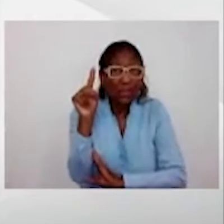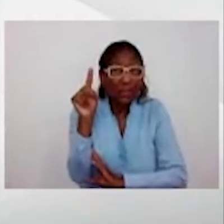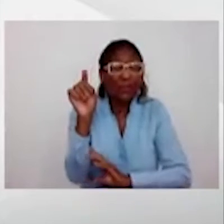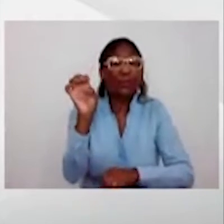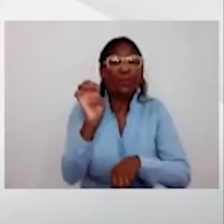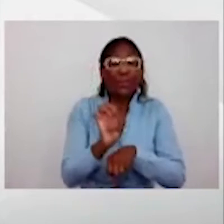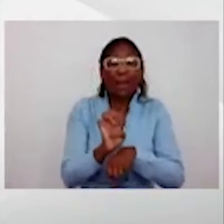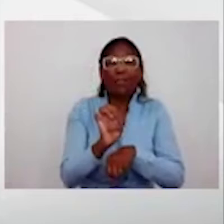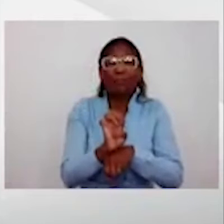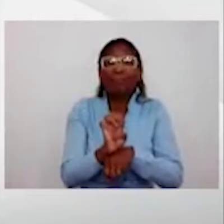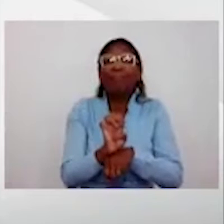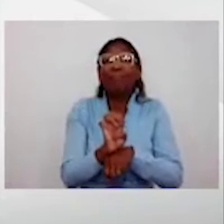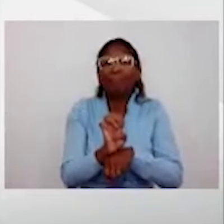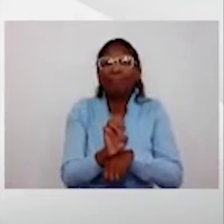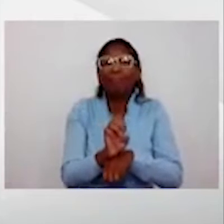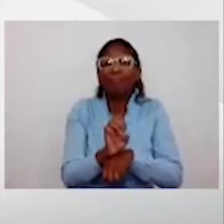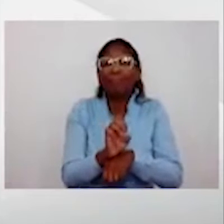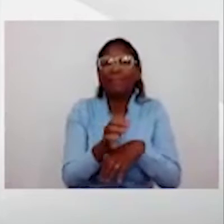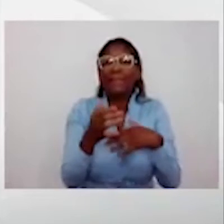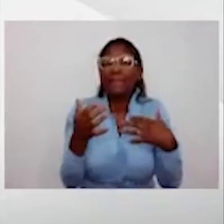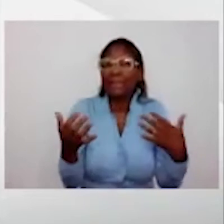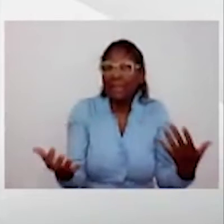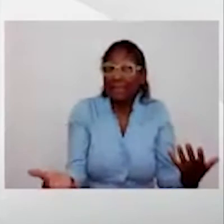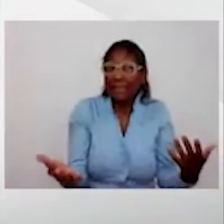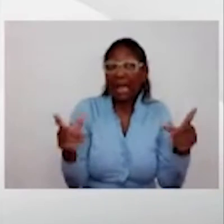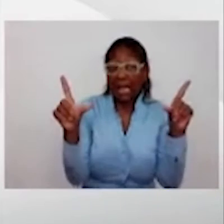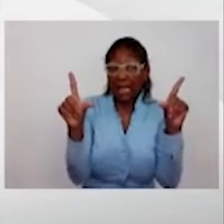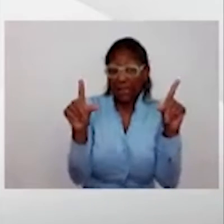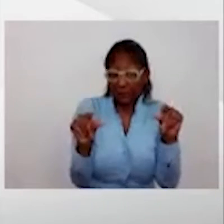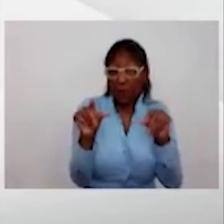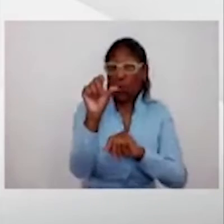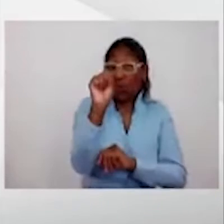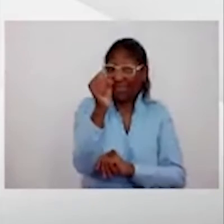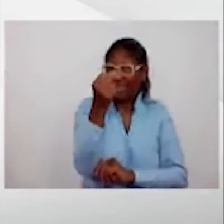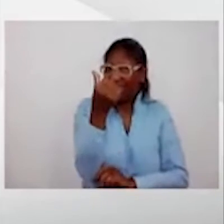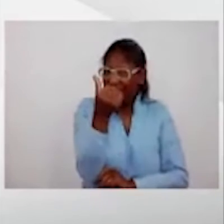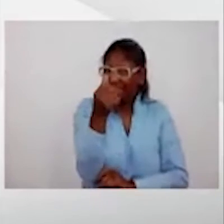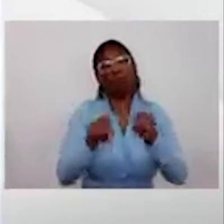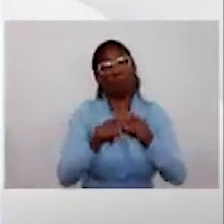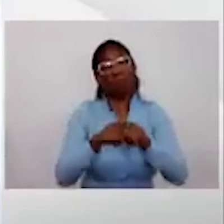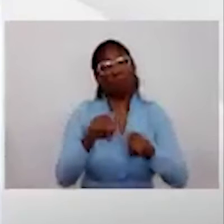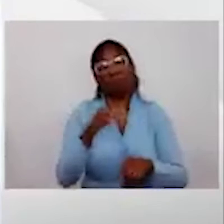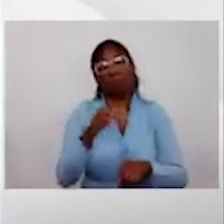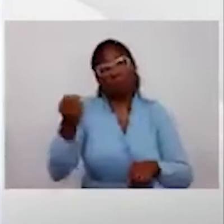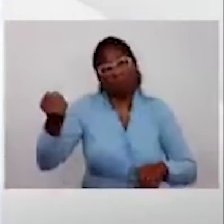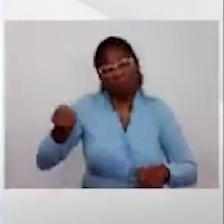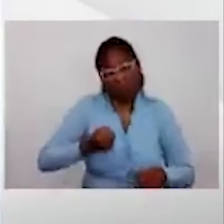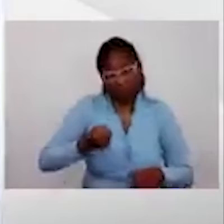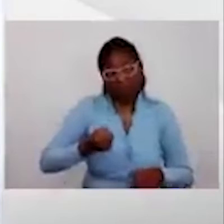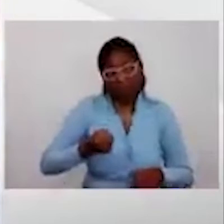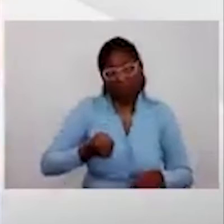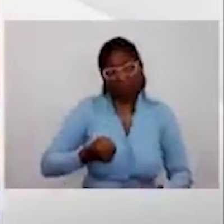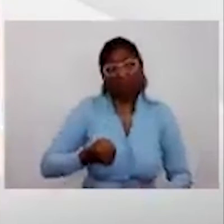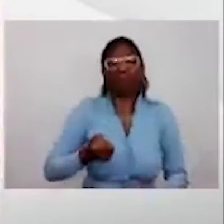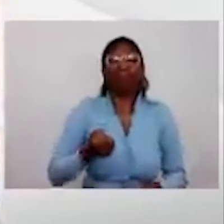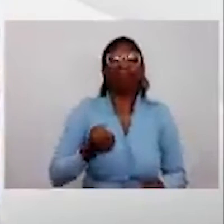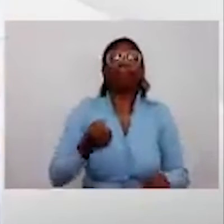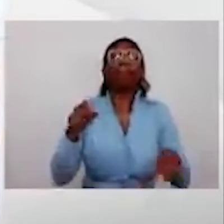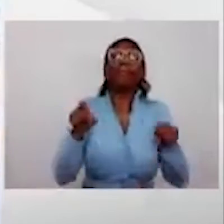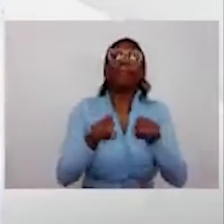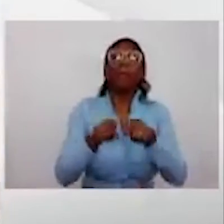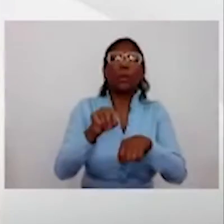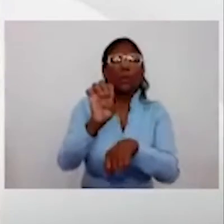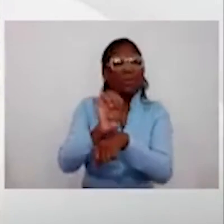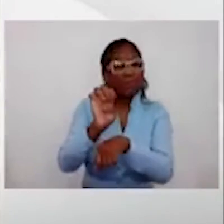dia no estado do Rio Grande do Sul, a redução de 86%, né? Abigeato também, né? O nosso estado,